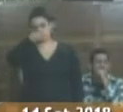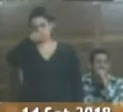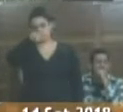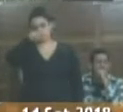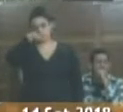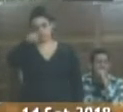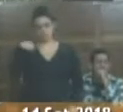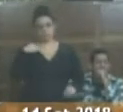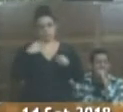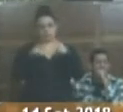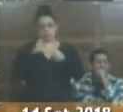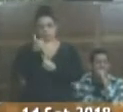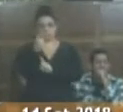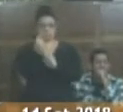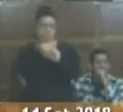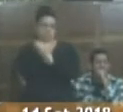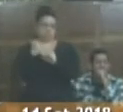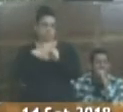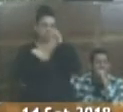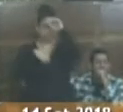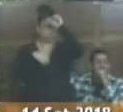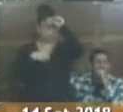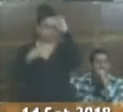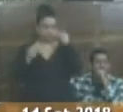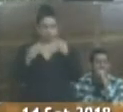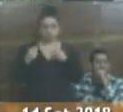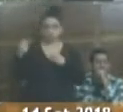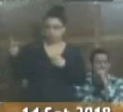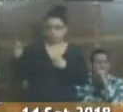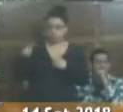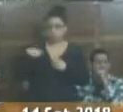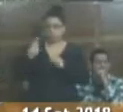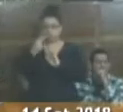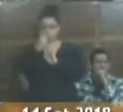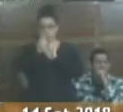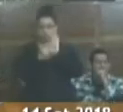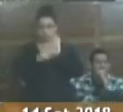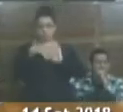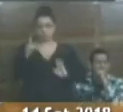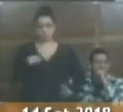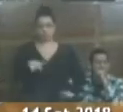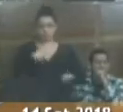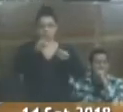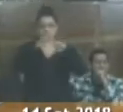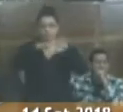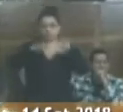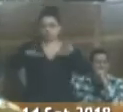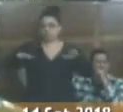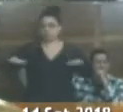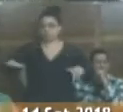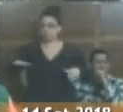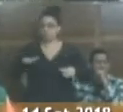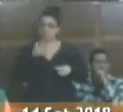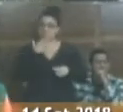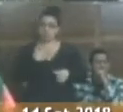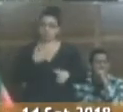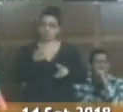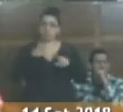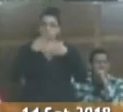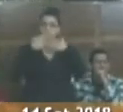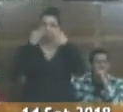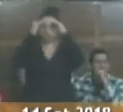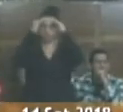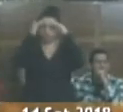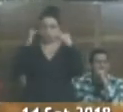17 anos e eu aprendi muito com ele, e o nosso projeto é no mar, e ele sempre pediu para que a gente